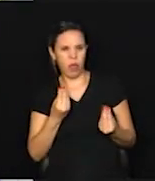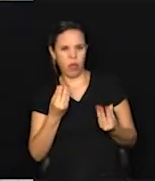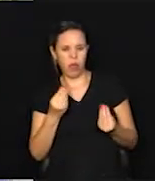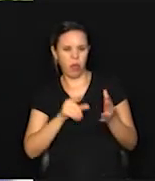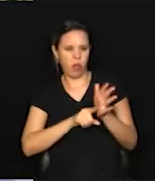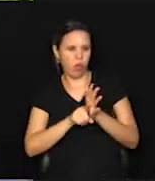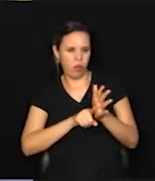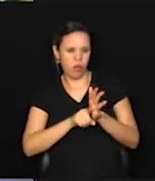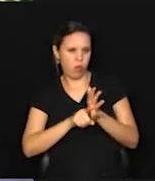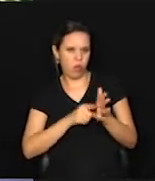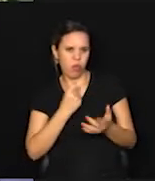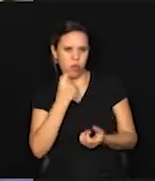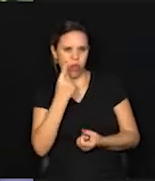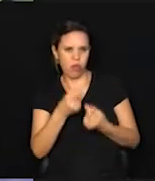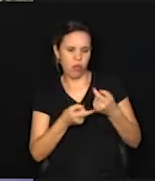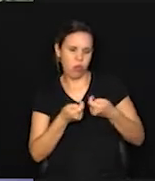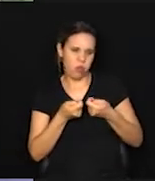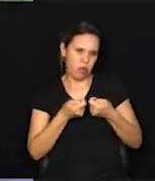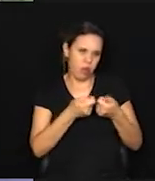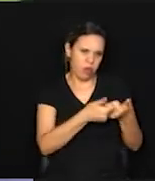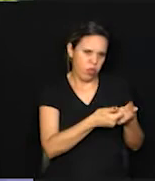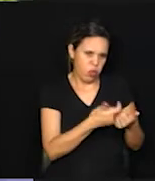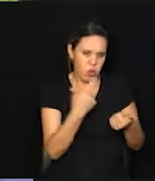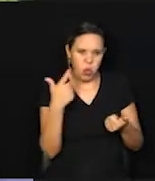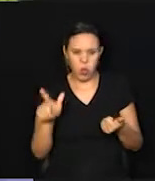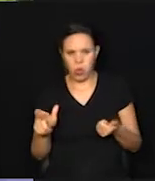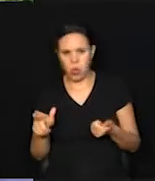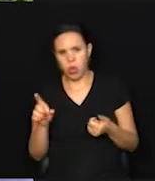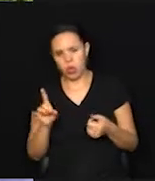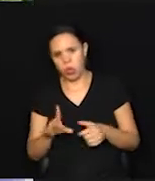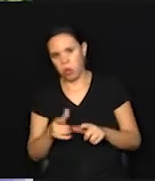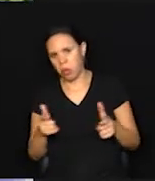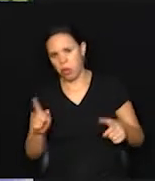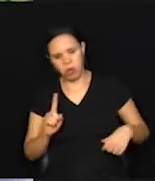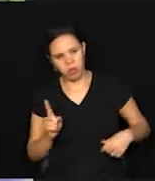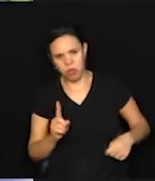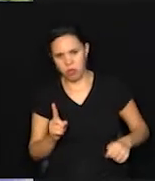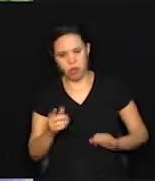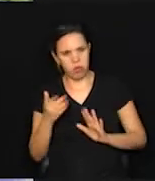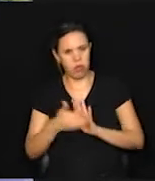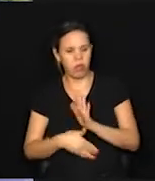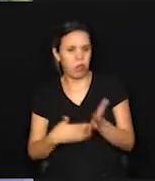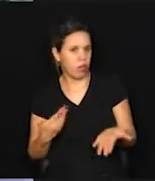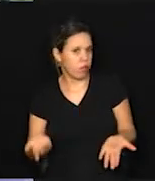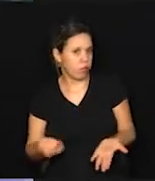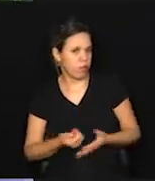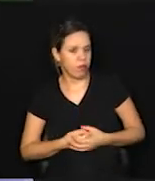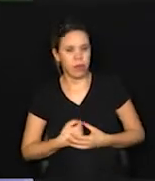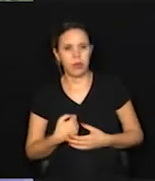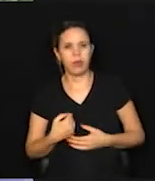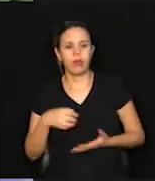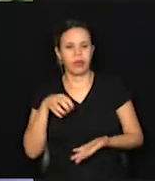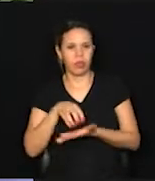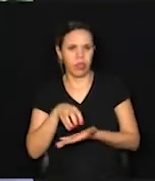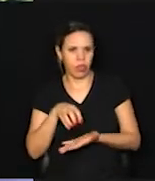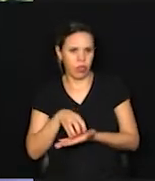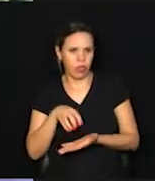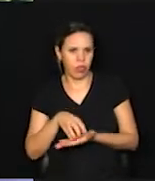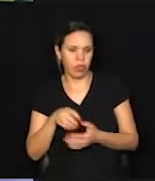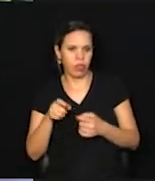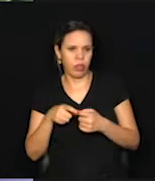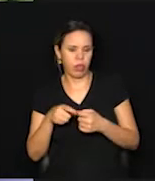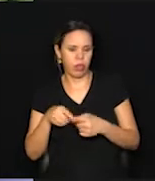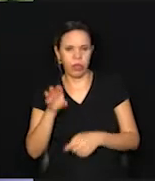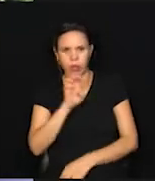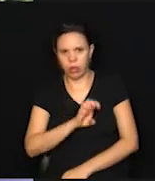estudos. Alguns mostraram benefício, outros, a sua maioria, não mostraram benefício. O fato é que a Agência Médica